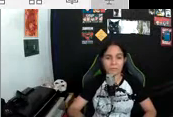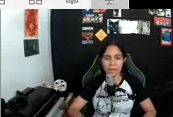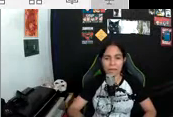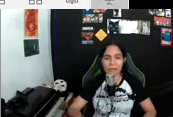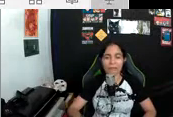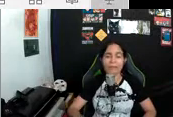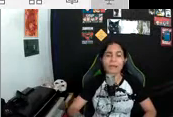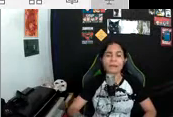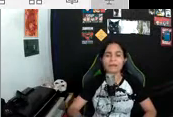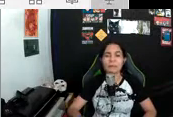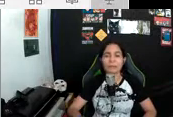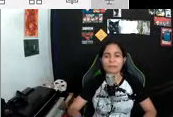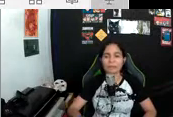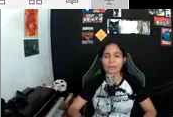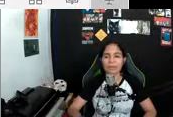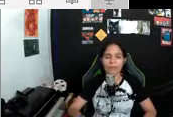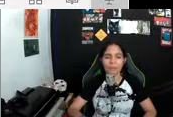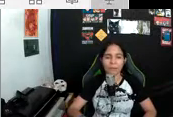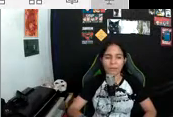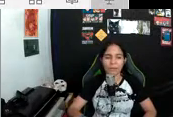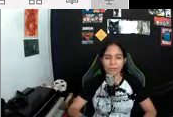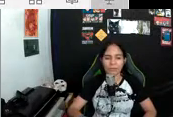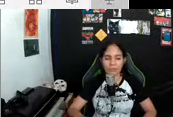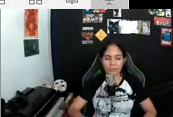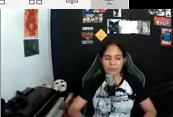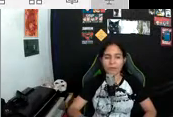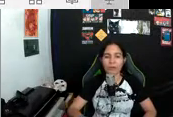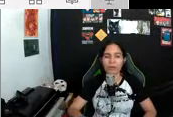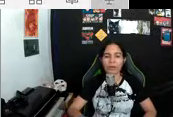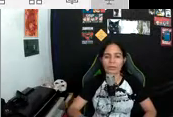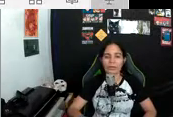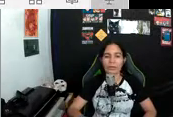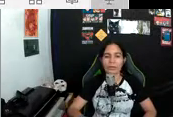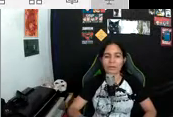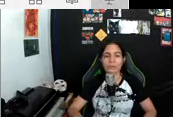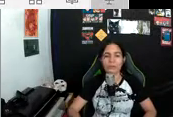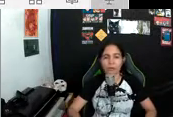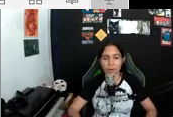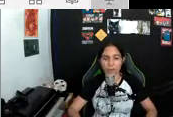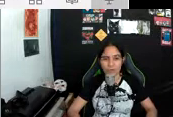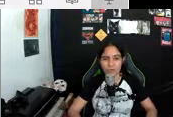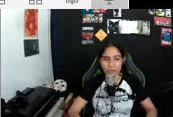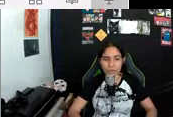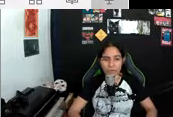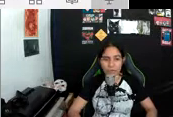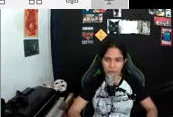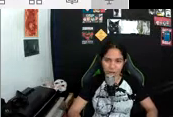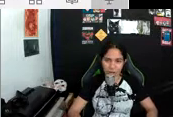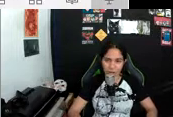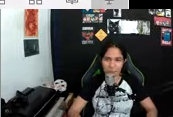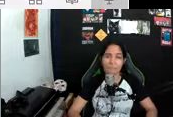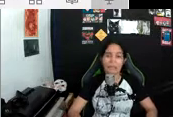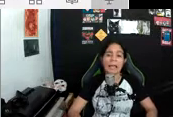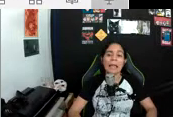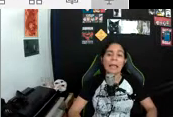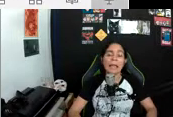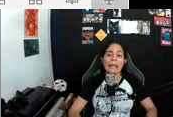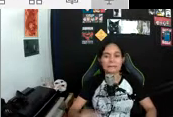coletividade sob seus cuidados e dispor de material e equipamentos de proteção individual e coletiva segundo as normas